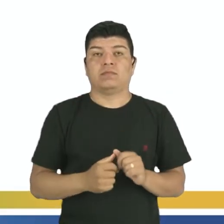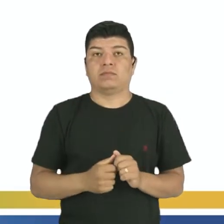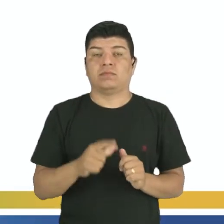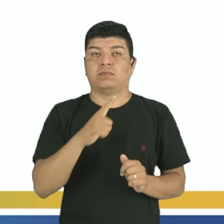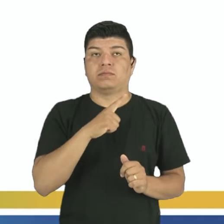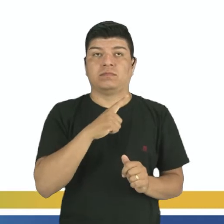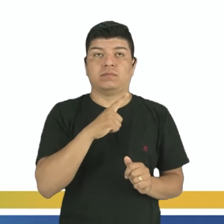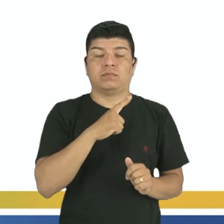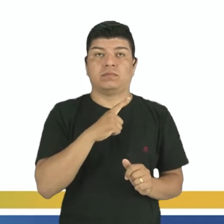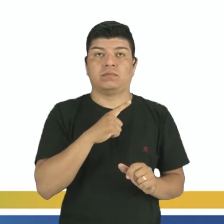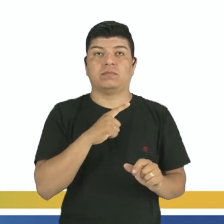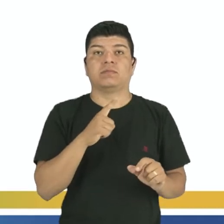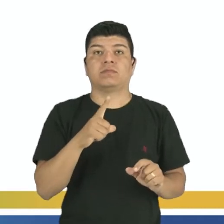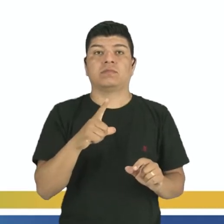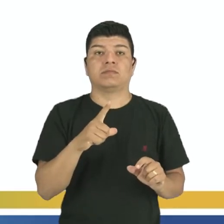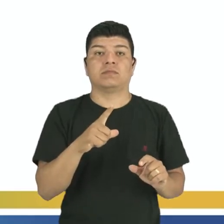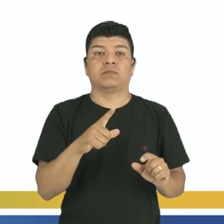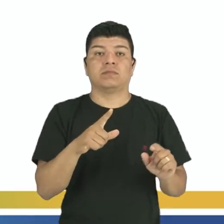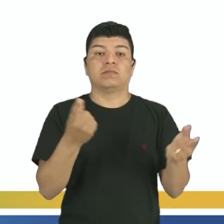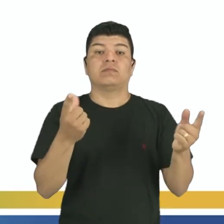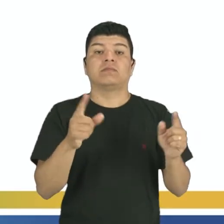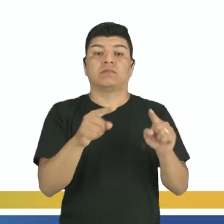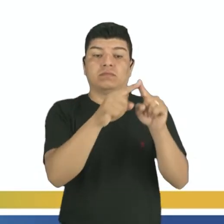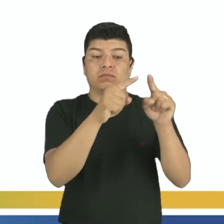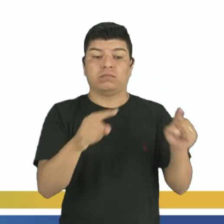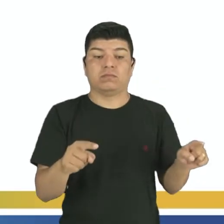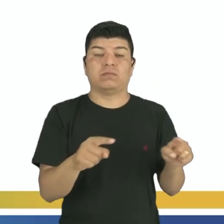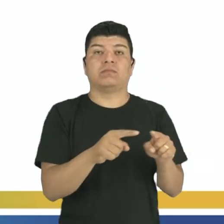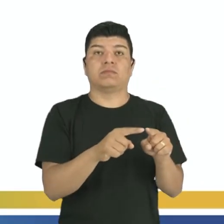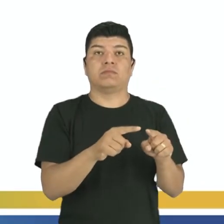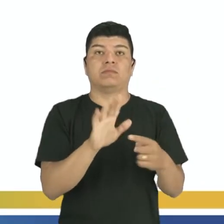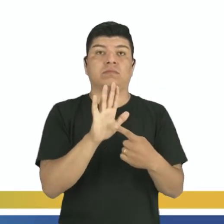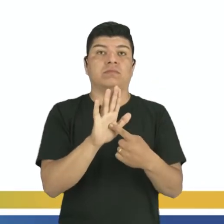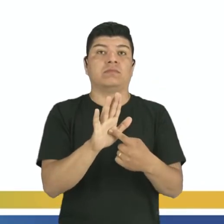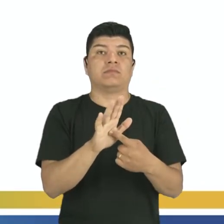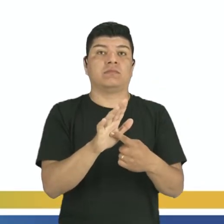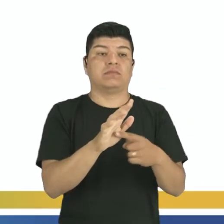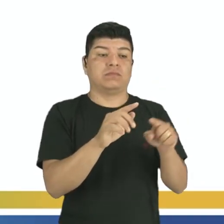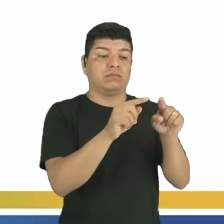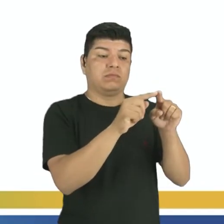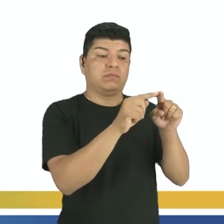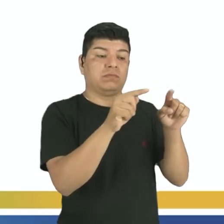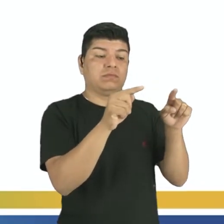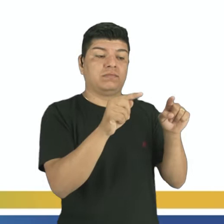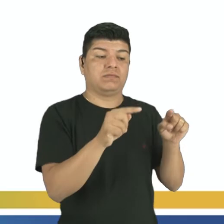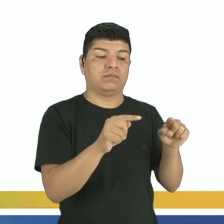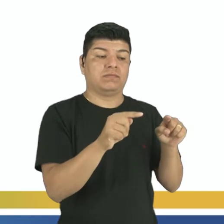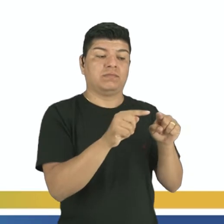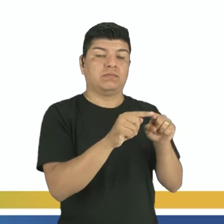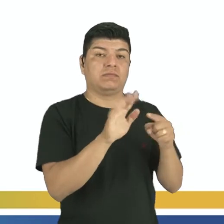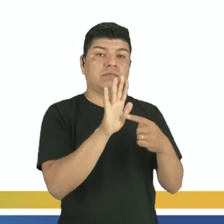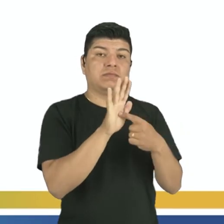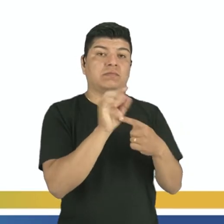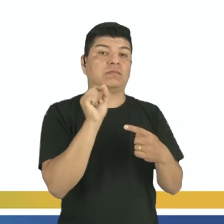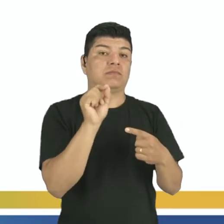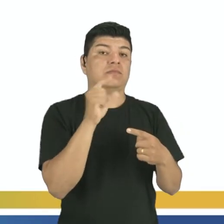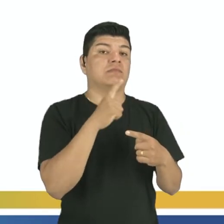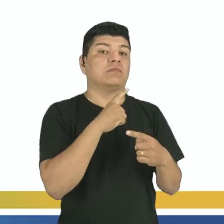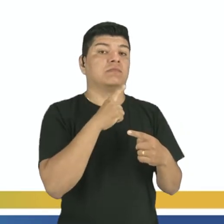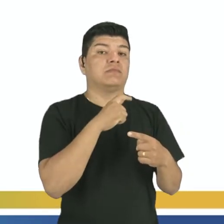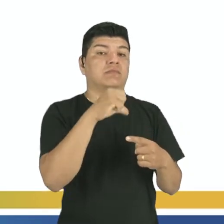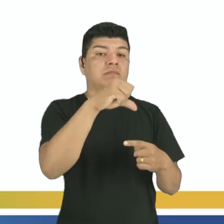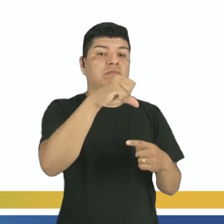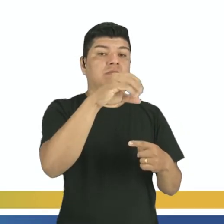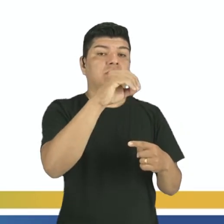nós tivermos um triângulo retângulo, geralmente vai vir esse símbolozinho aqui, ó, esse quadradinho aqui, ó, indicando que nós temos um ângulo de